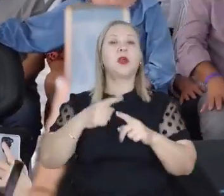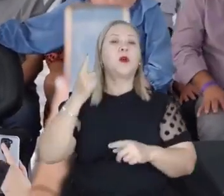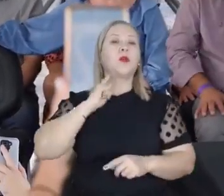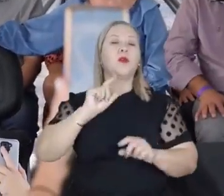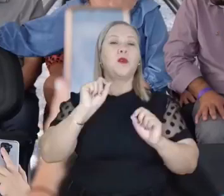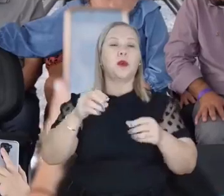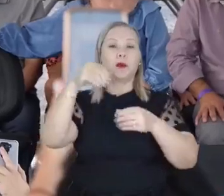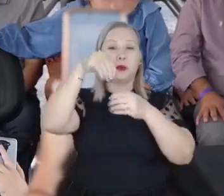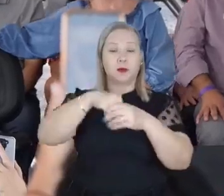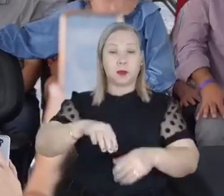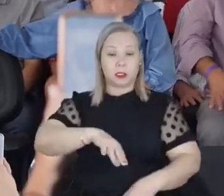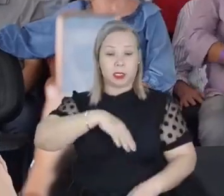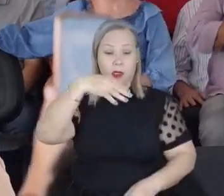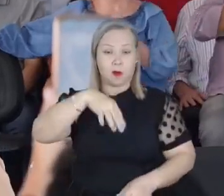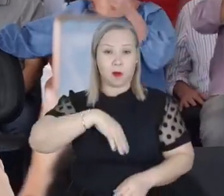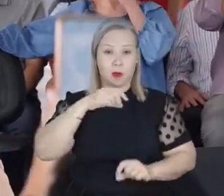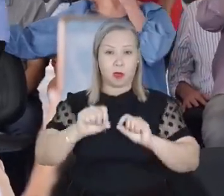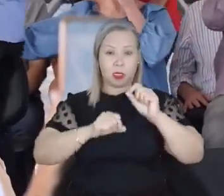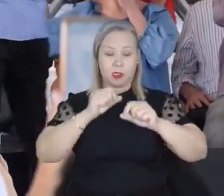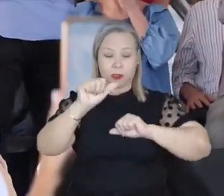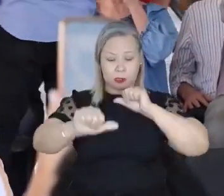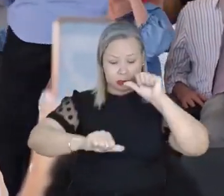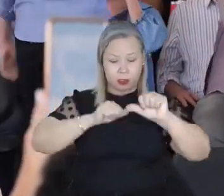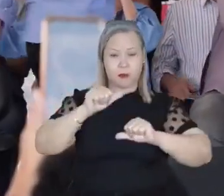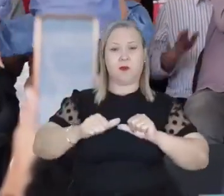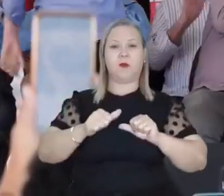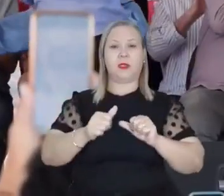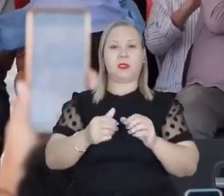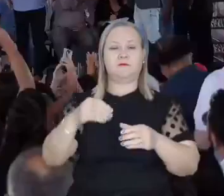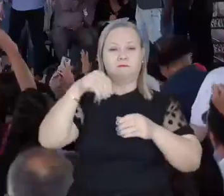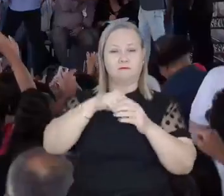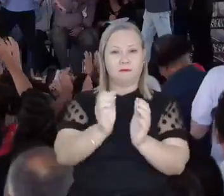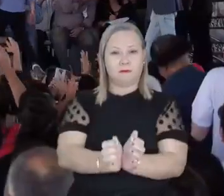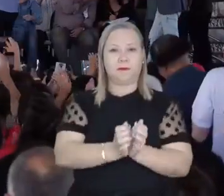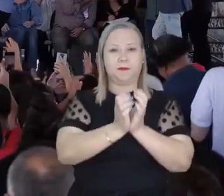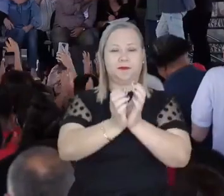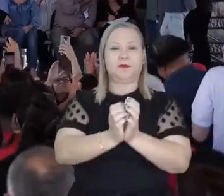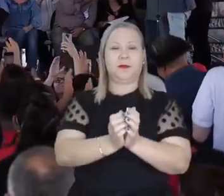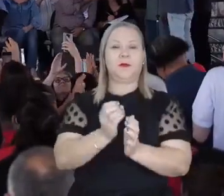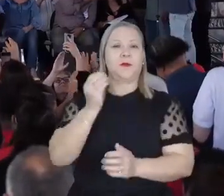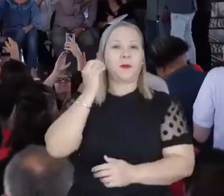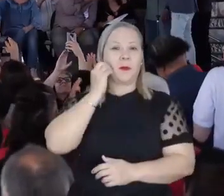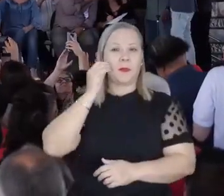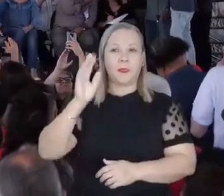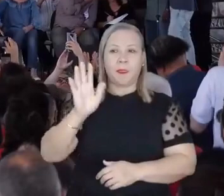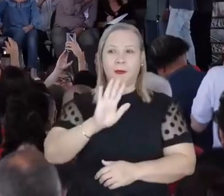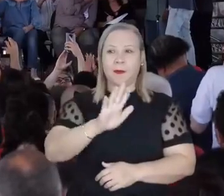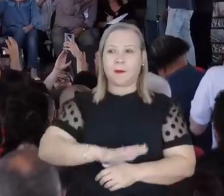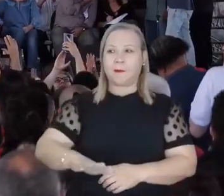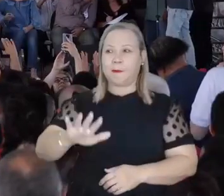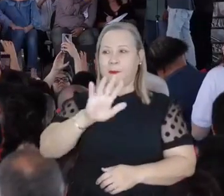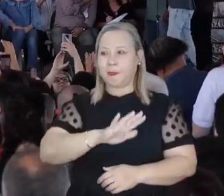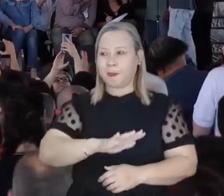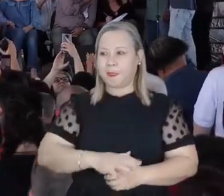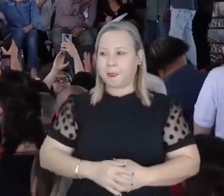desta transformação. Um beijo. Parabéns, Reginaldo. Obrigado.